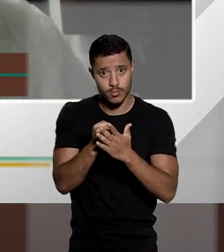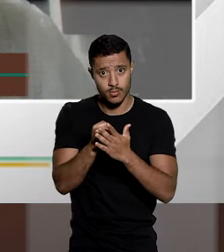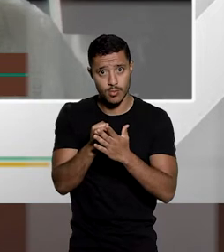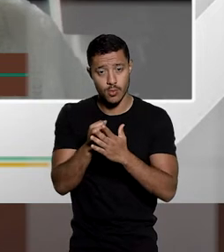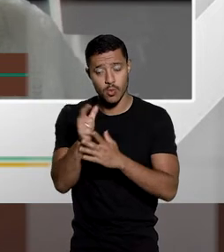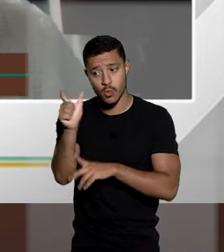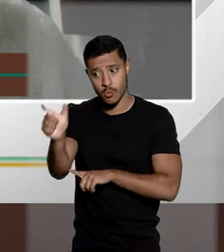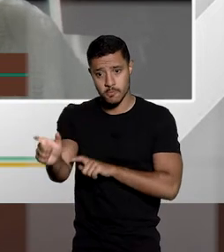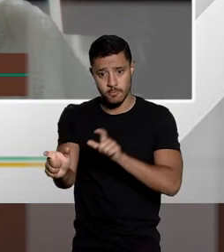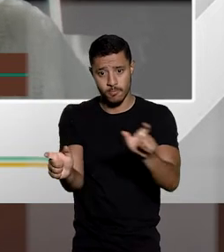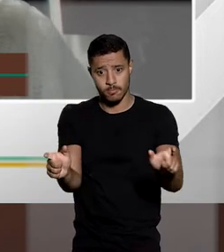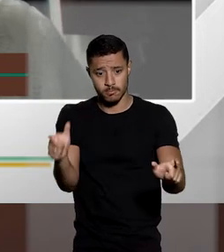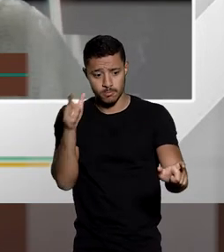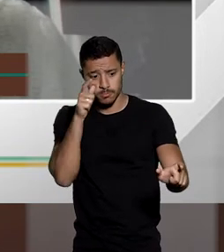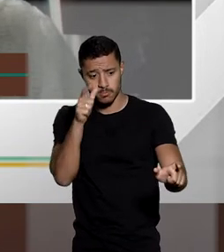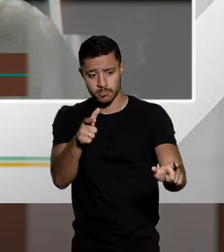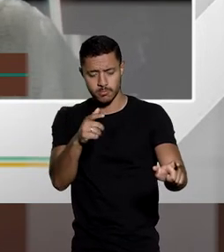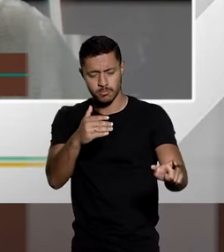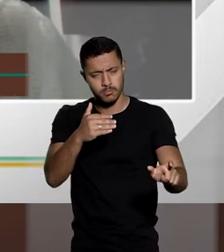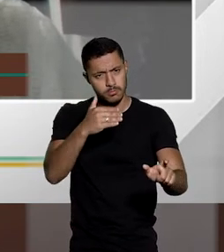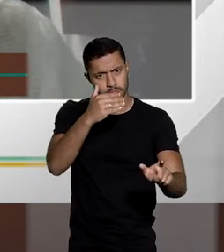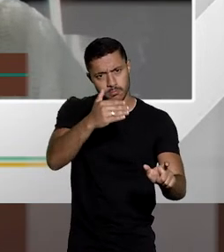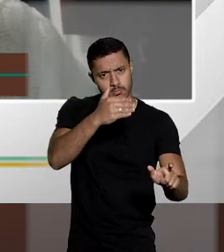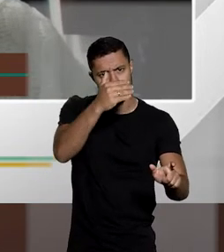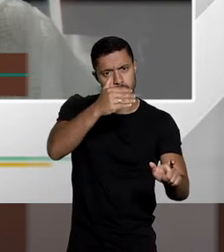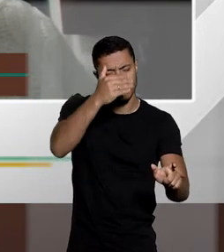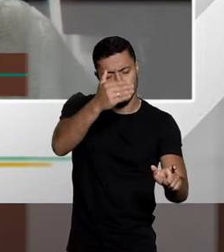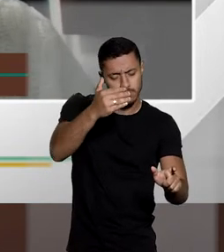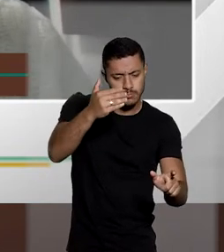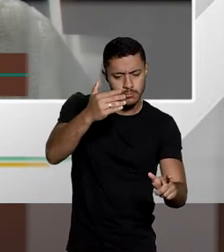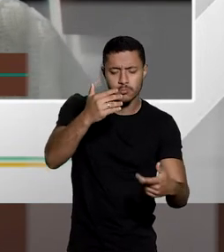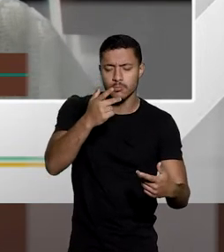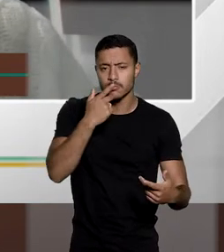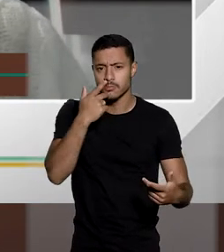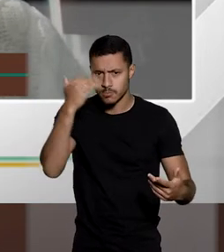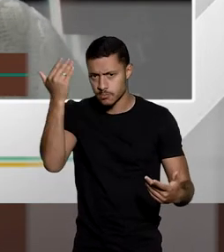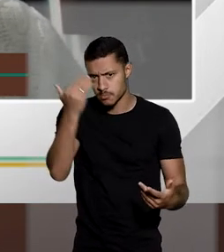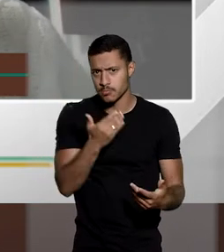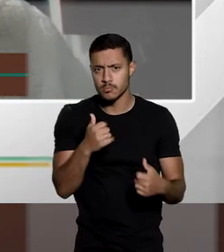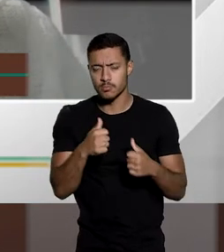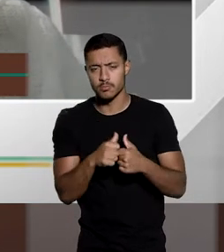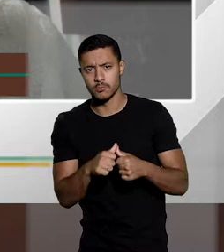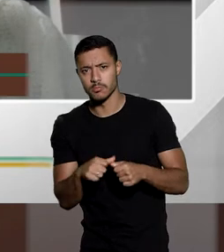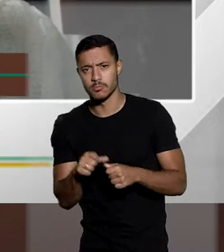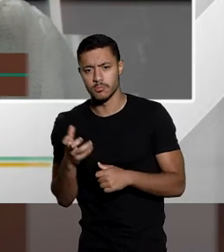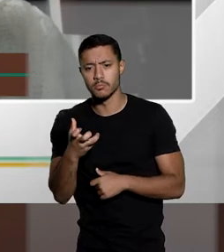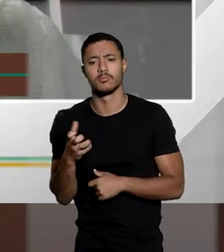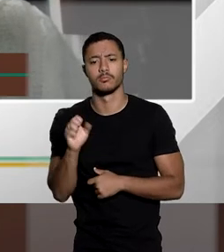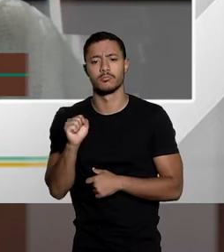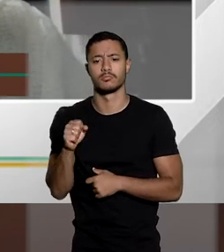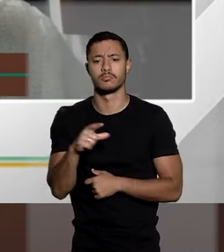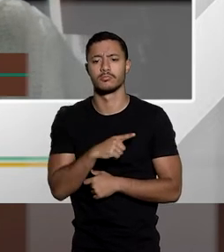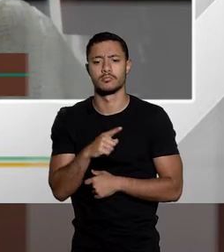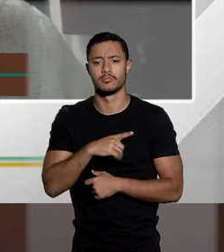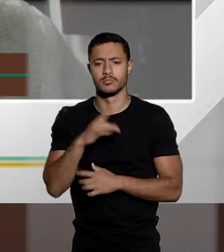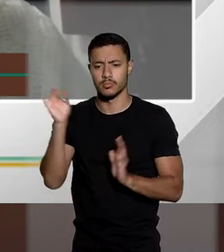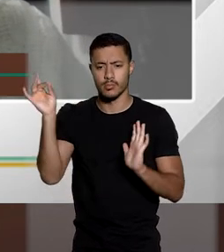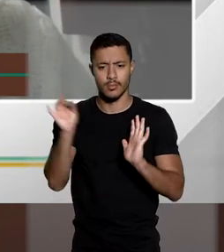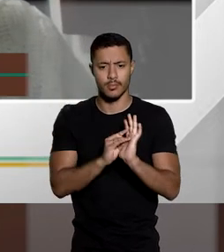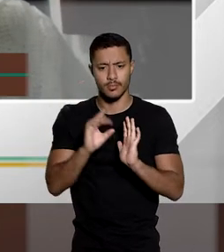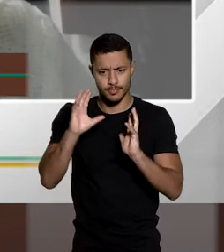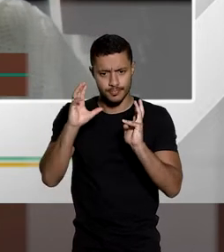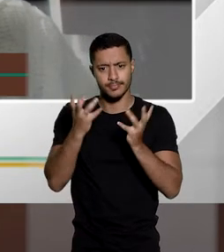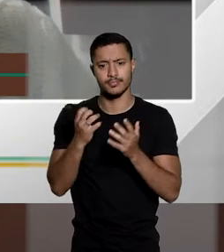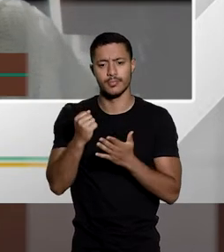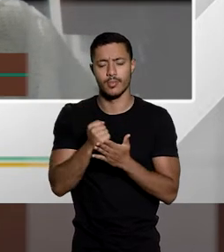os interessados vêm, têm que passar por uma fase de habilitação para comprovar que eles têm idoneidade para